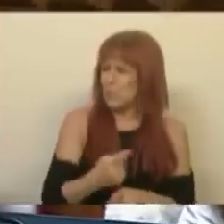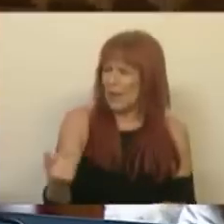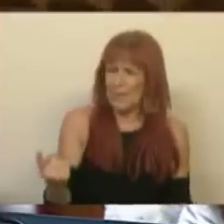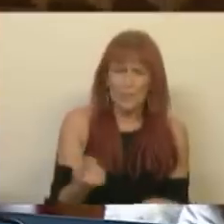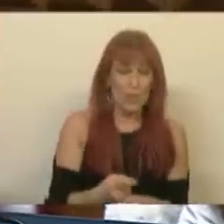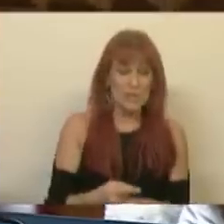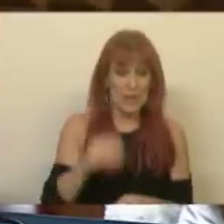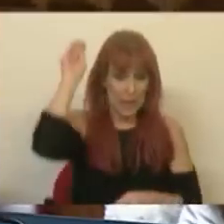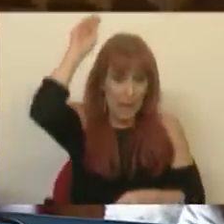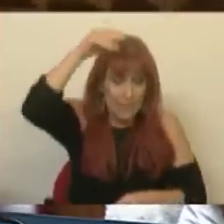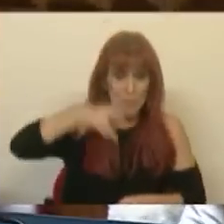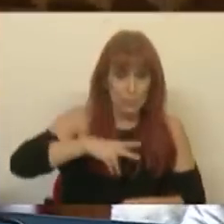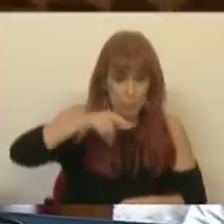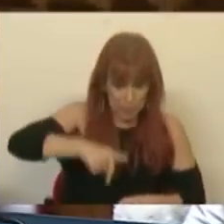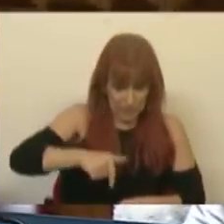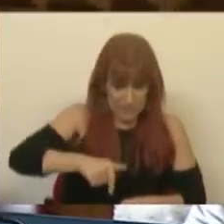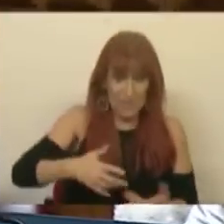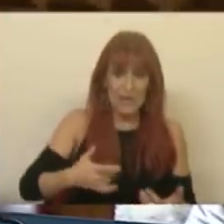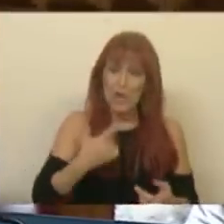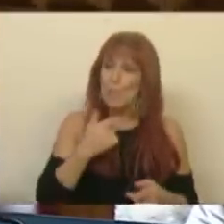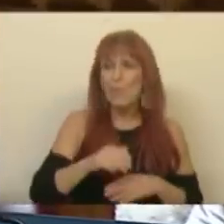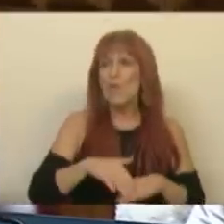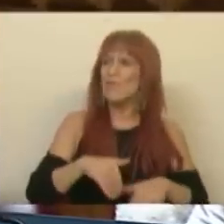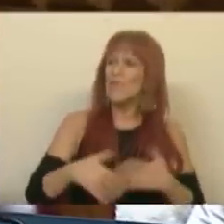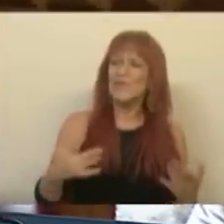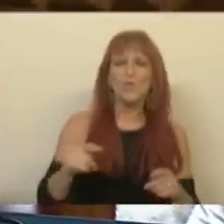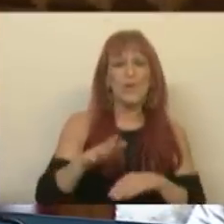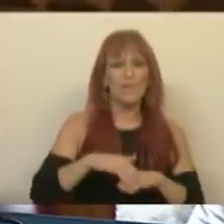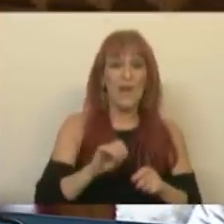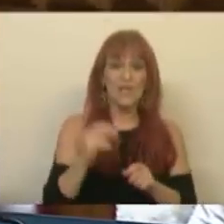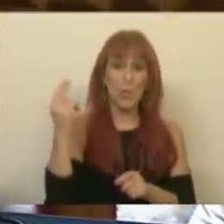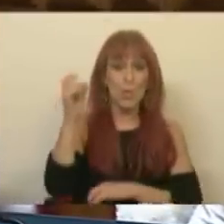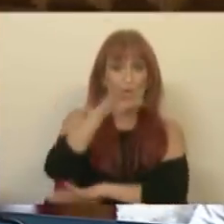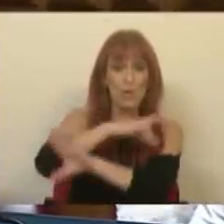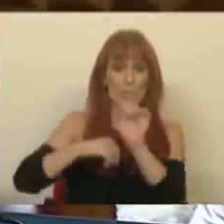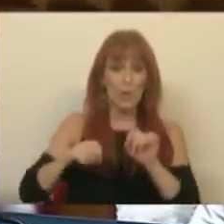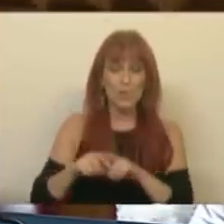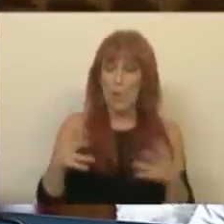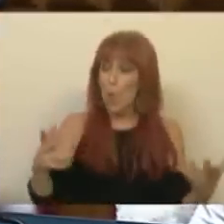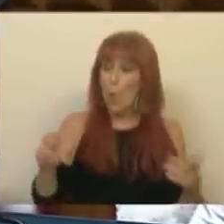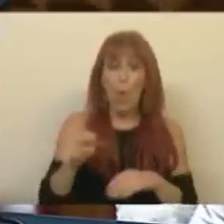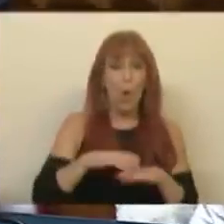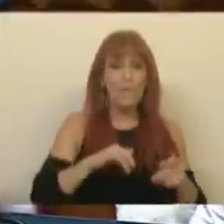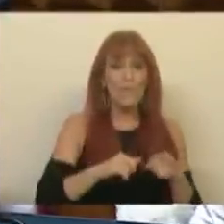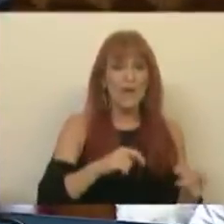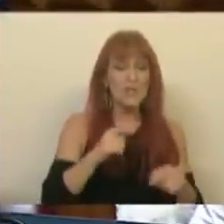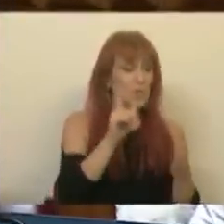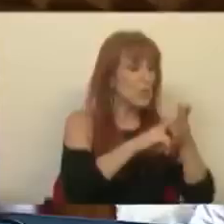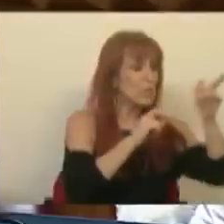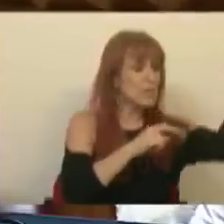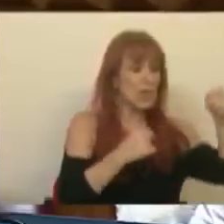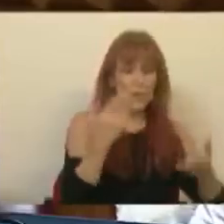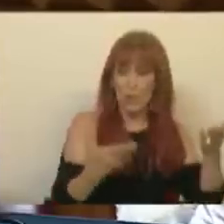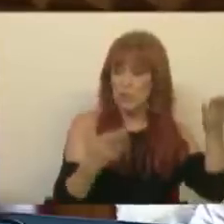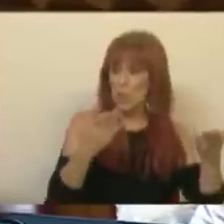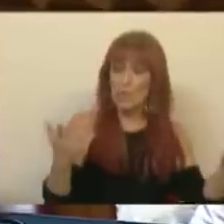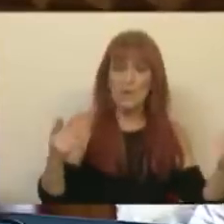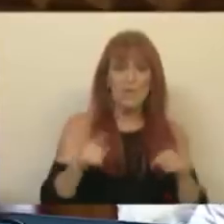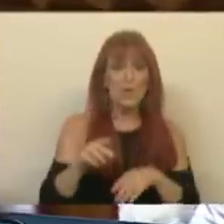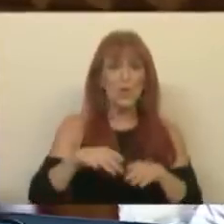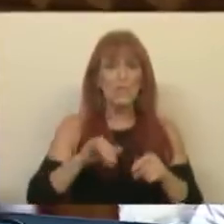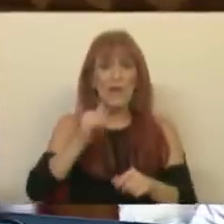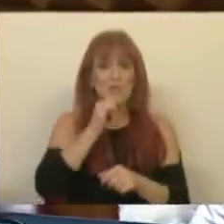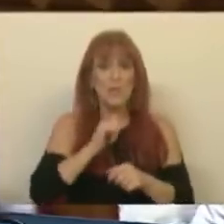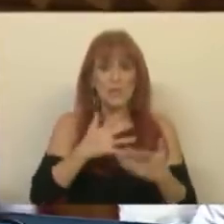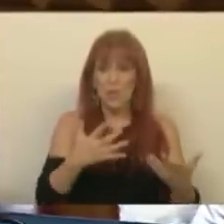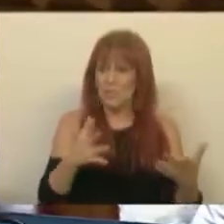na época portuguesa não se pode fazer o que se faz na União Europeia onde estamos onde se faz nos Estados Unidos comparamos e o que se